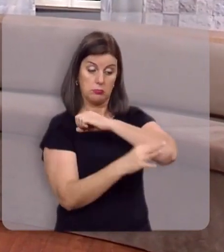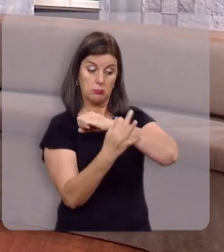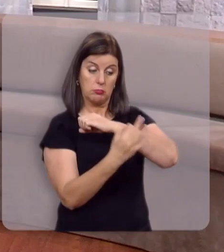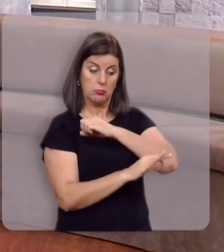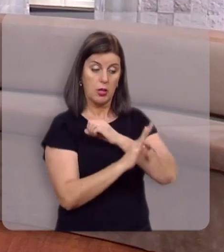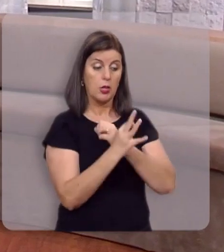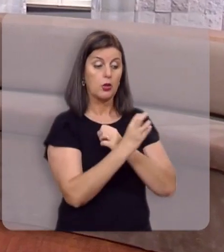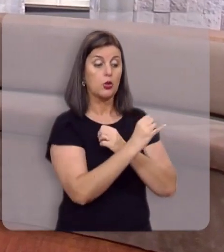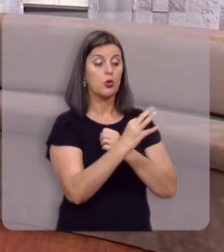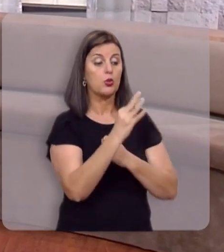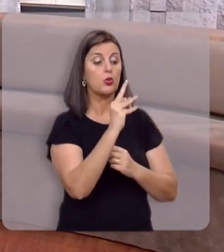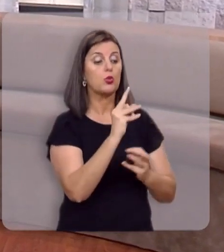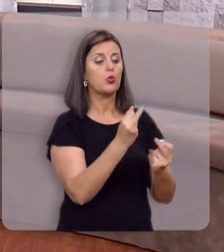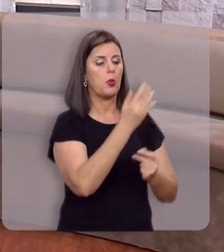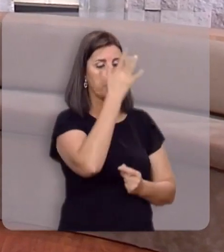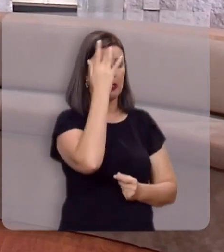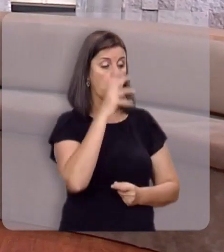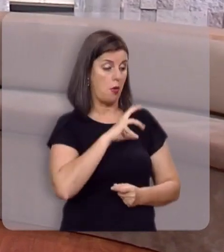a quantos amo.